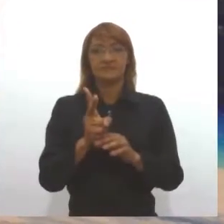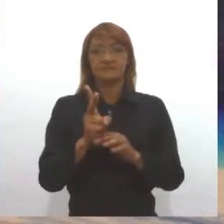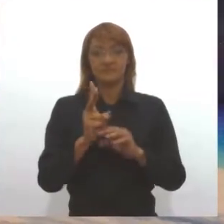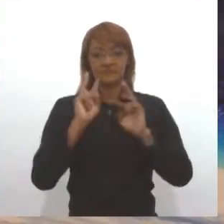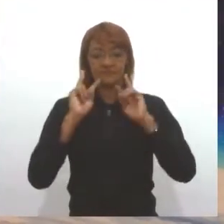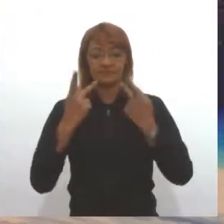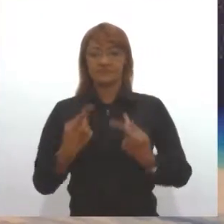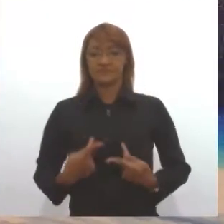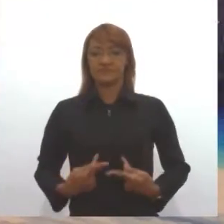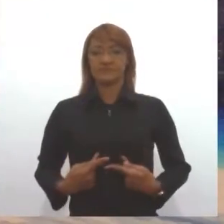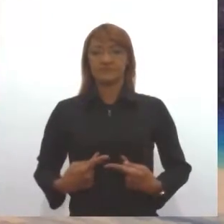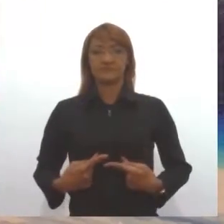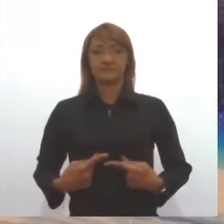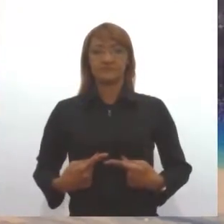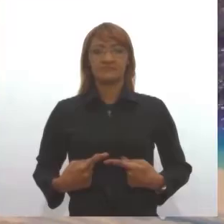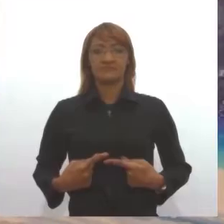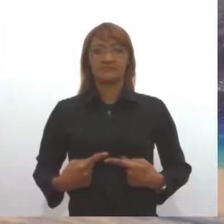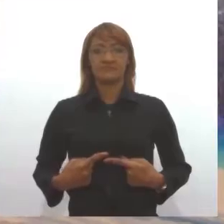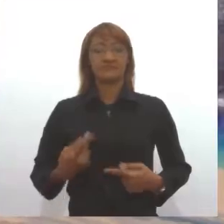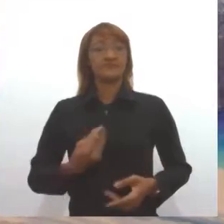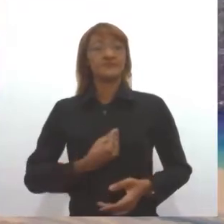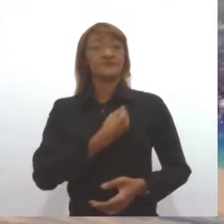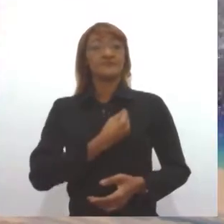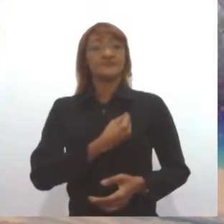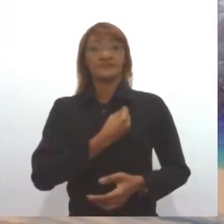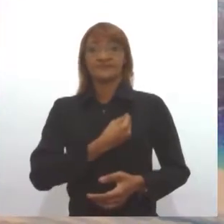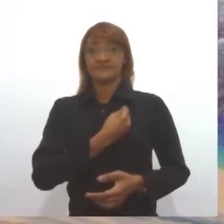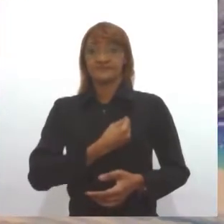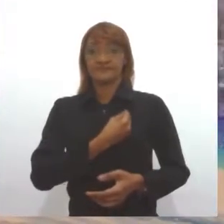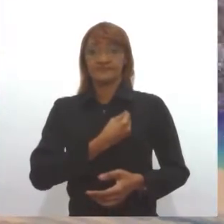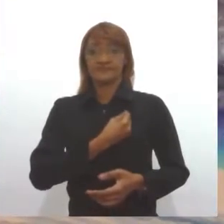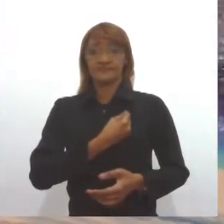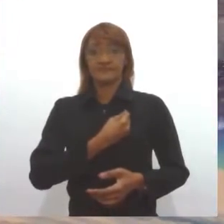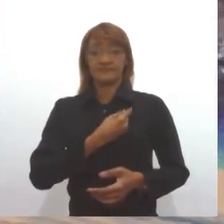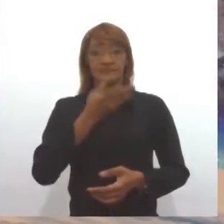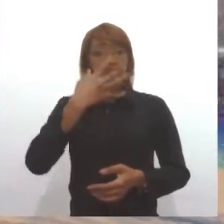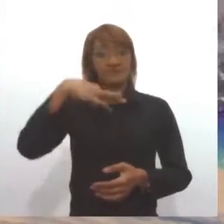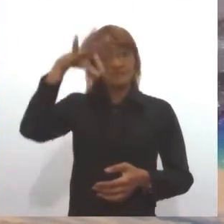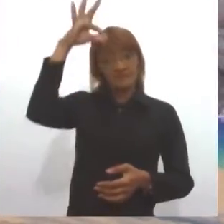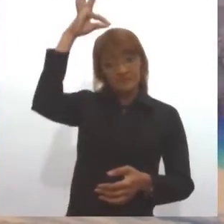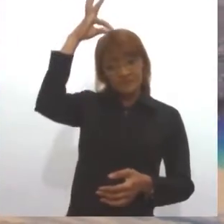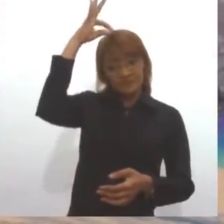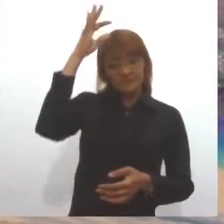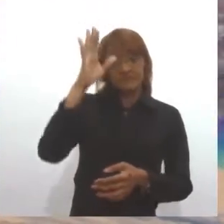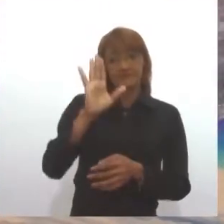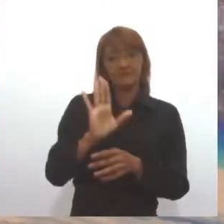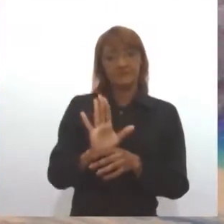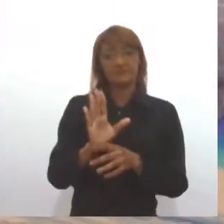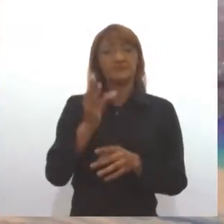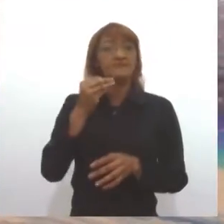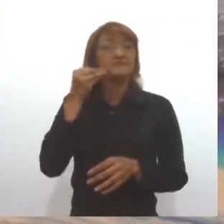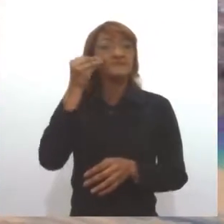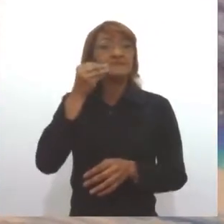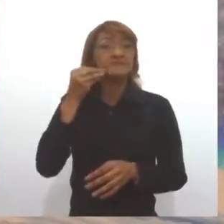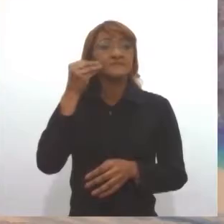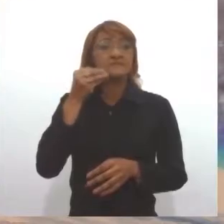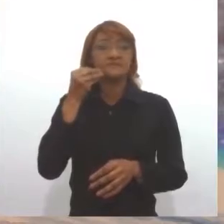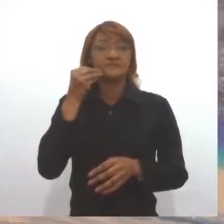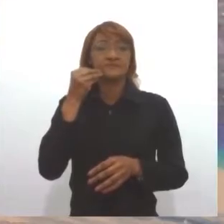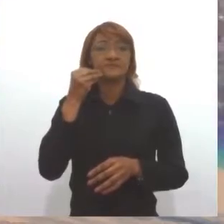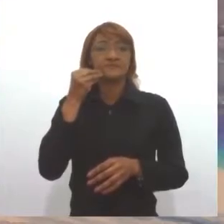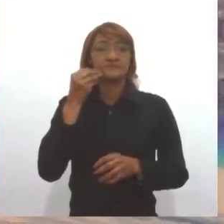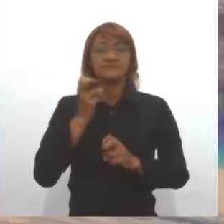humanidade com o mundo espiritual. Ciência é observação, experimentação e produção